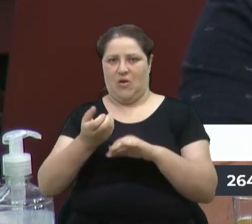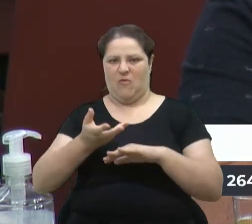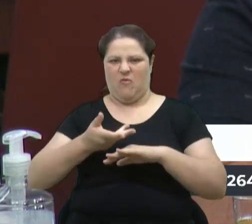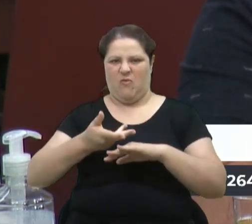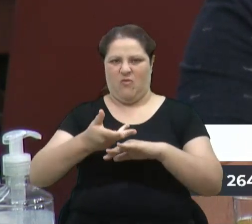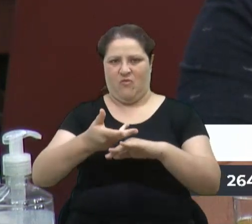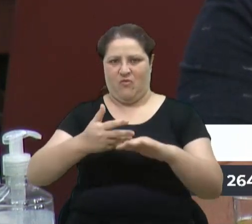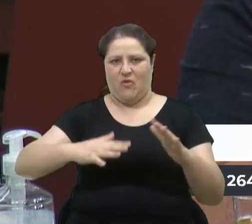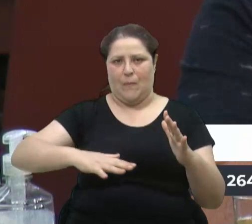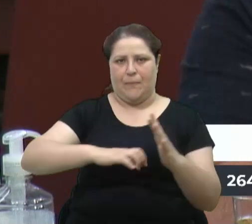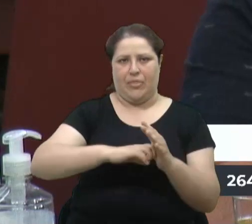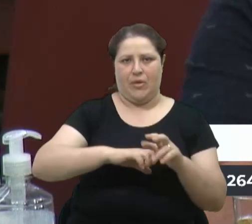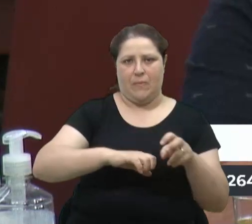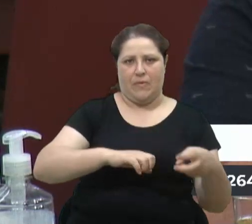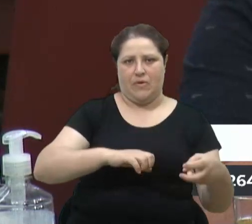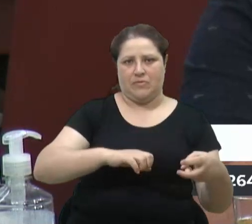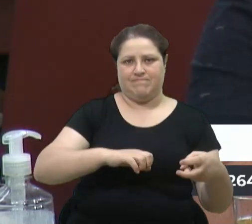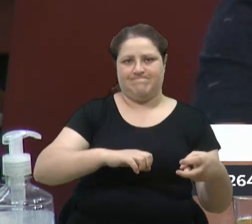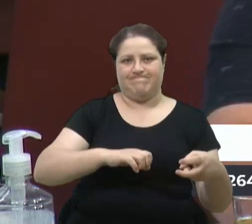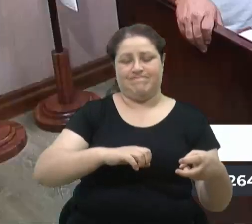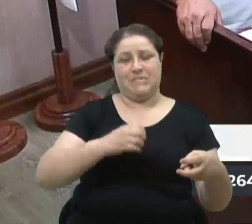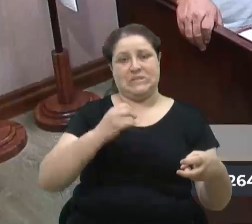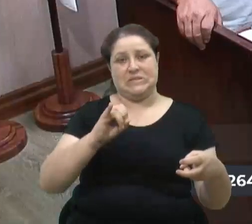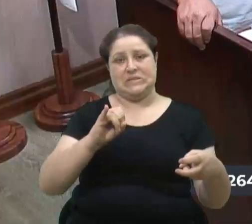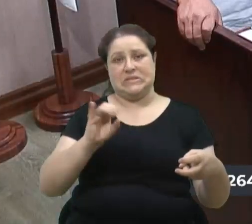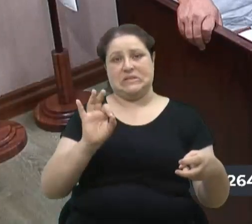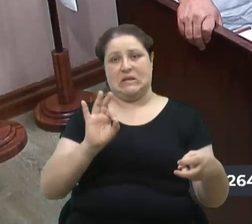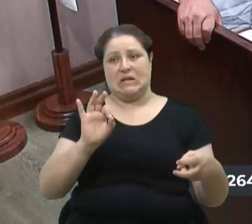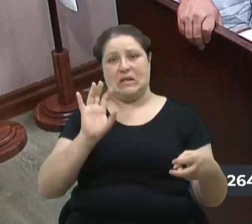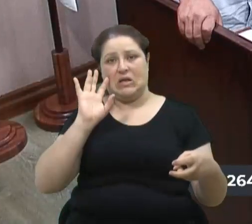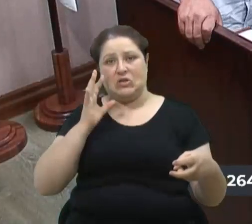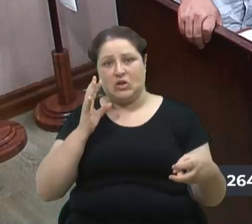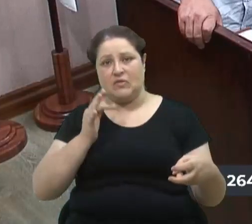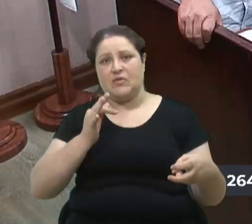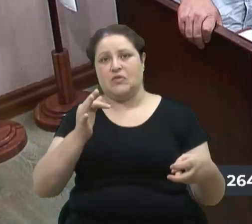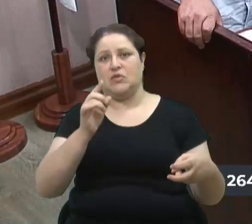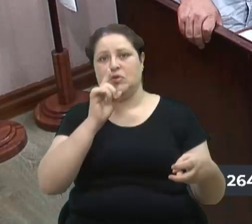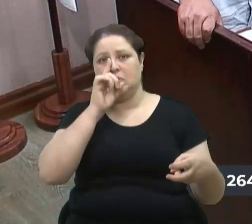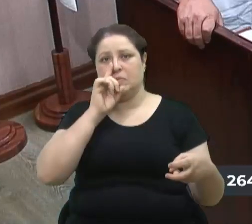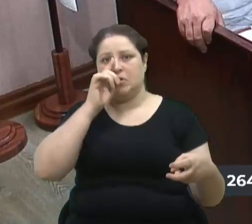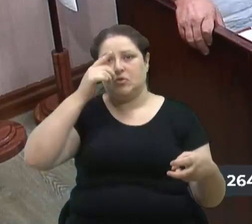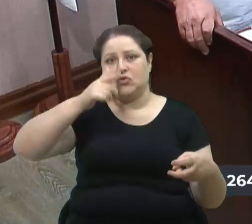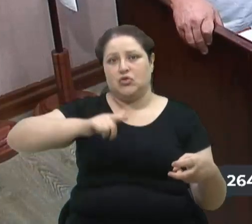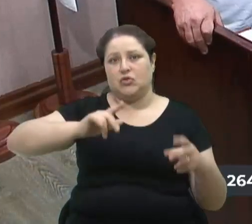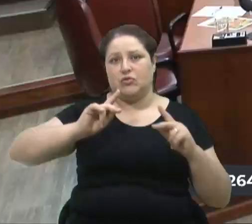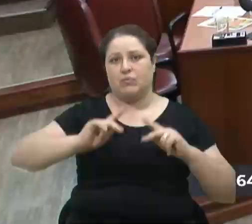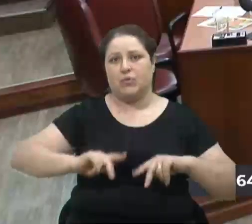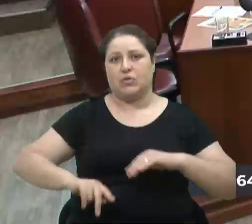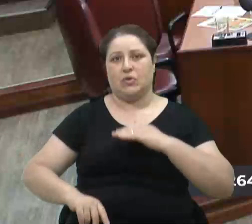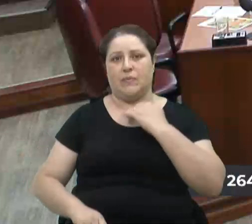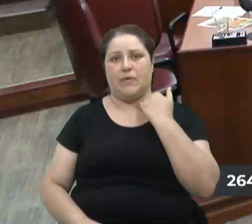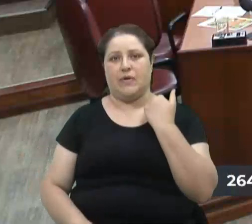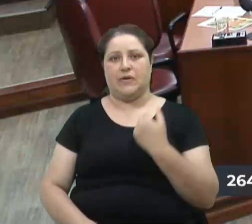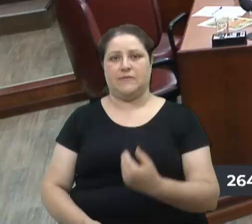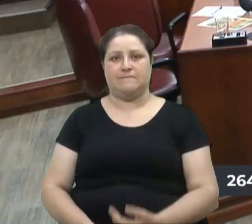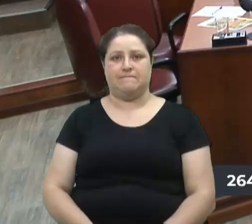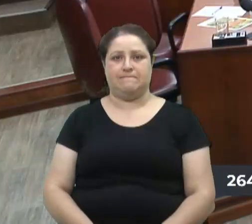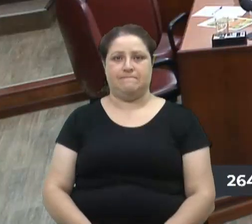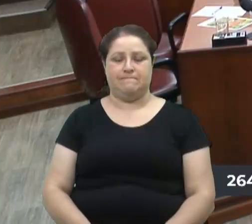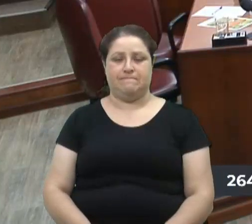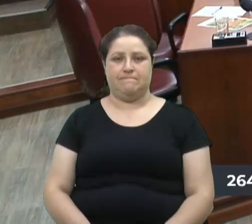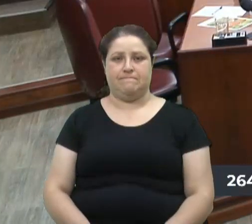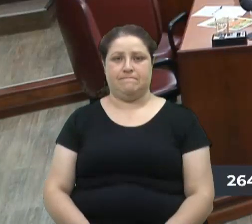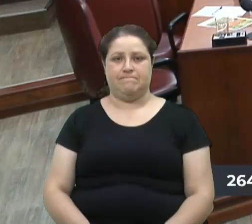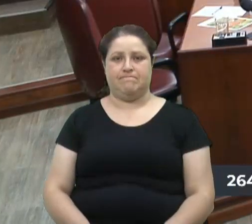outras pessoas serem vitimadas. Obrigado. Obrigado, vereador Rafael. Sua parte, vereadora Tati. Vereador Renato,